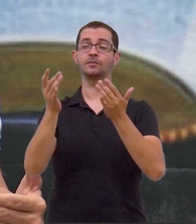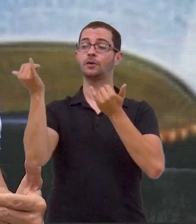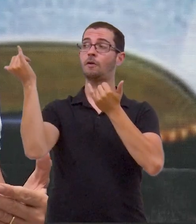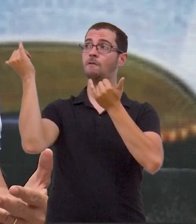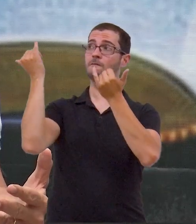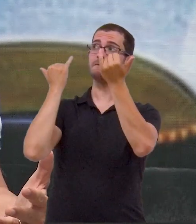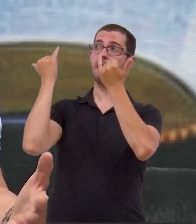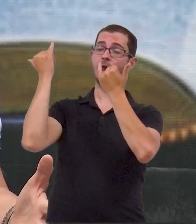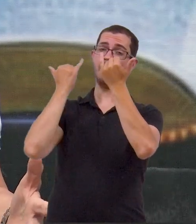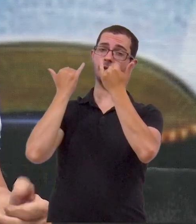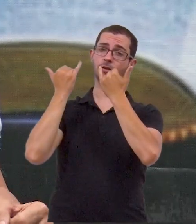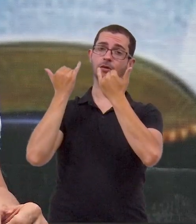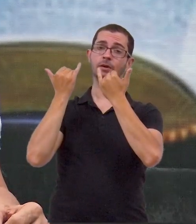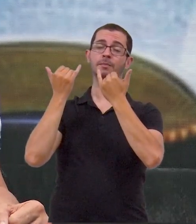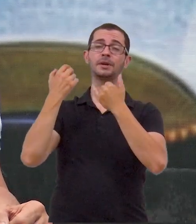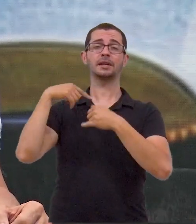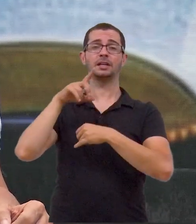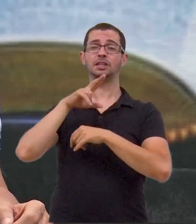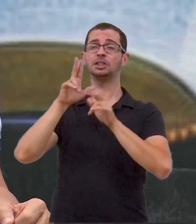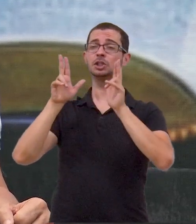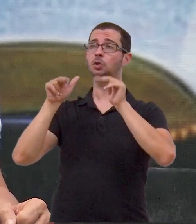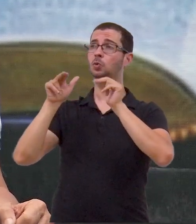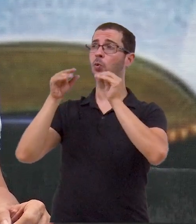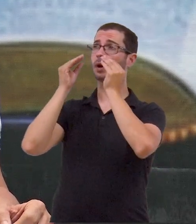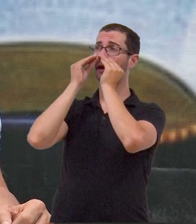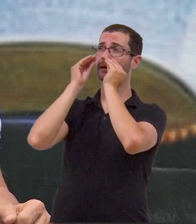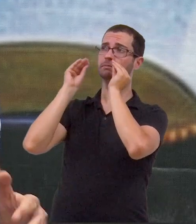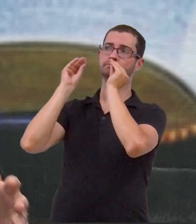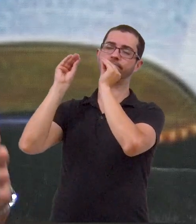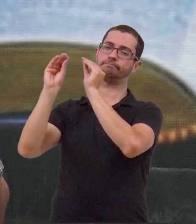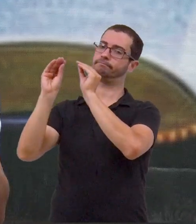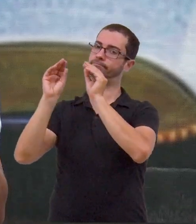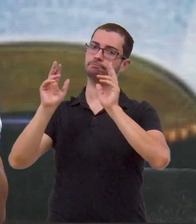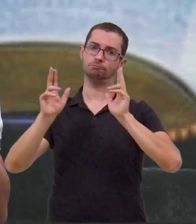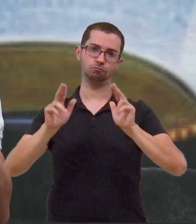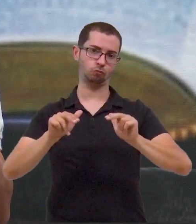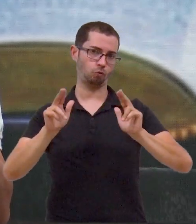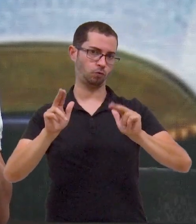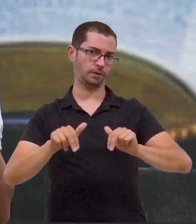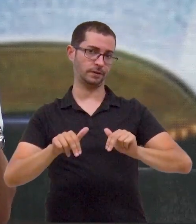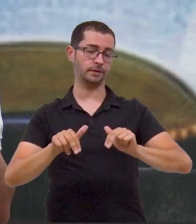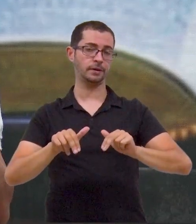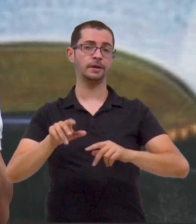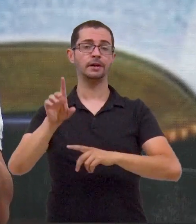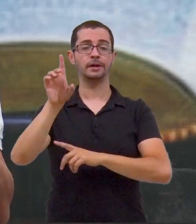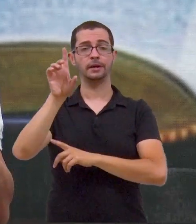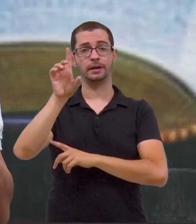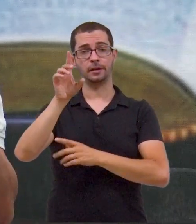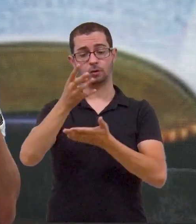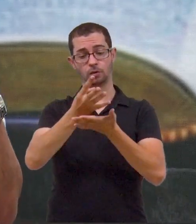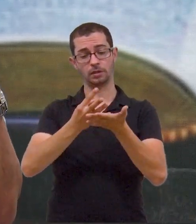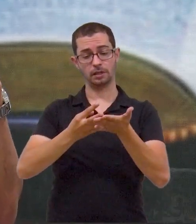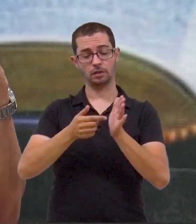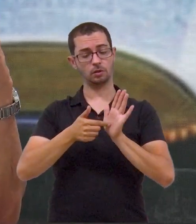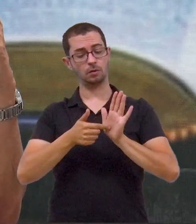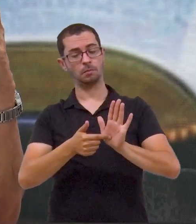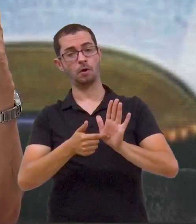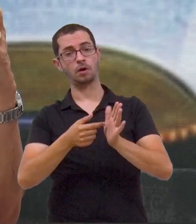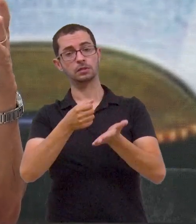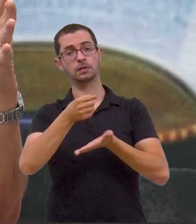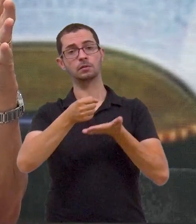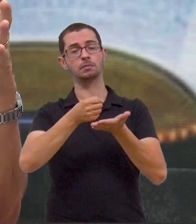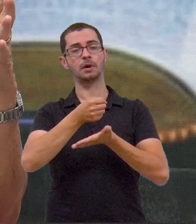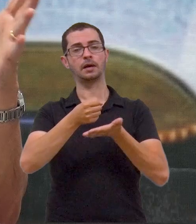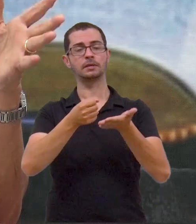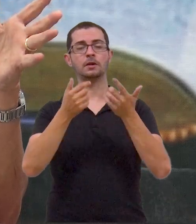que delas jamais nos desviemos. E ele toma como base uma